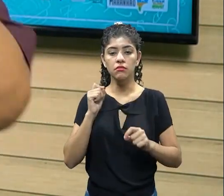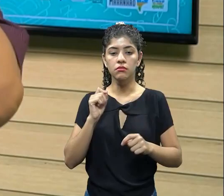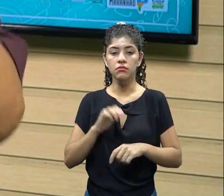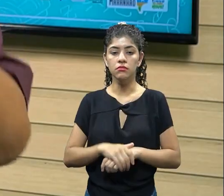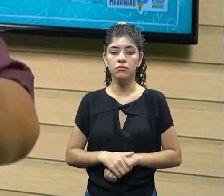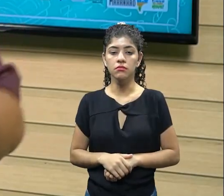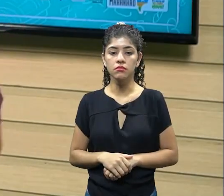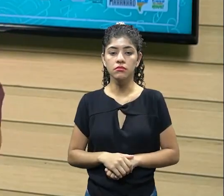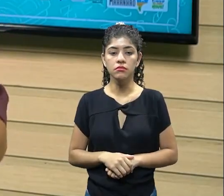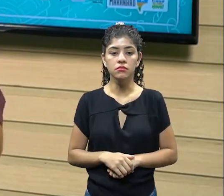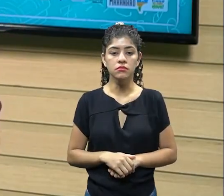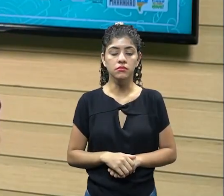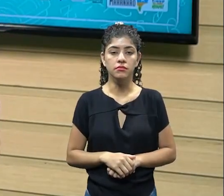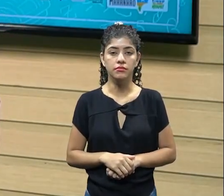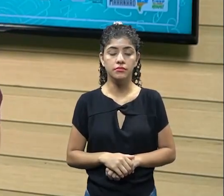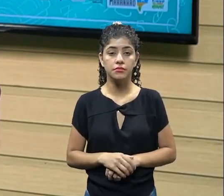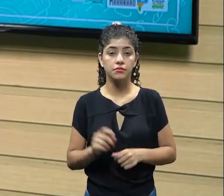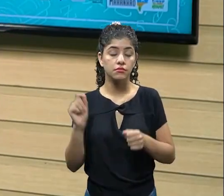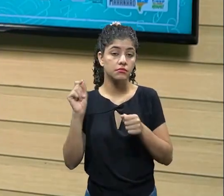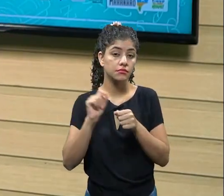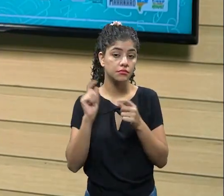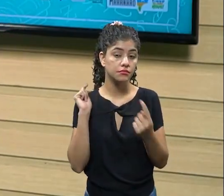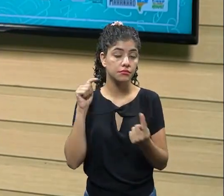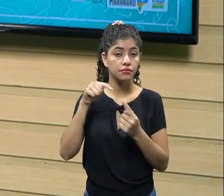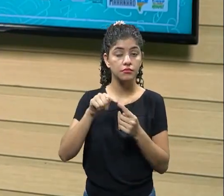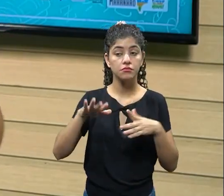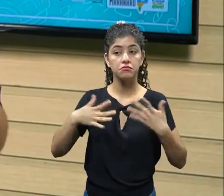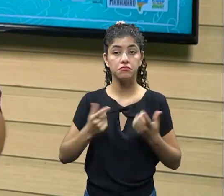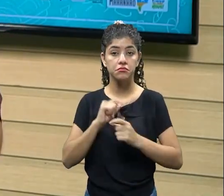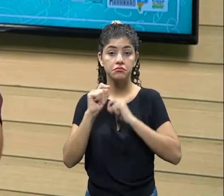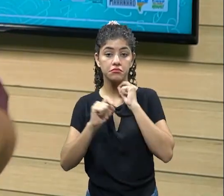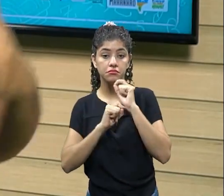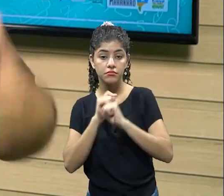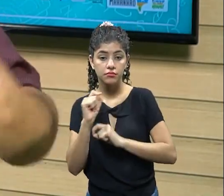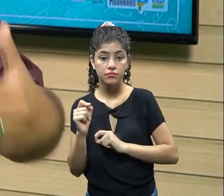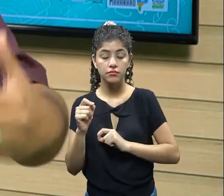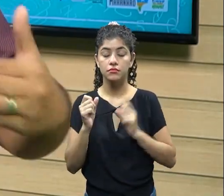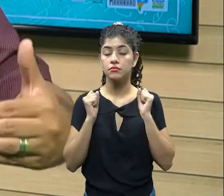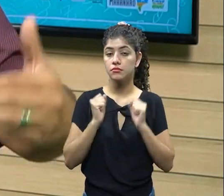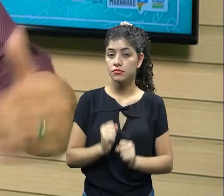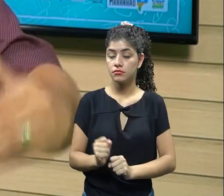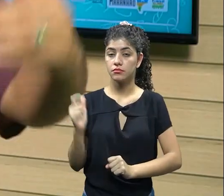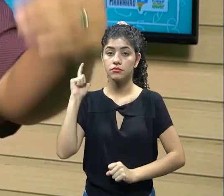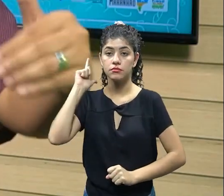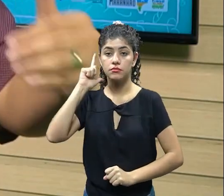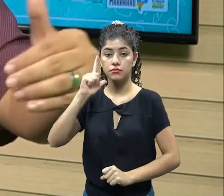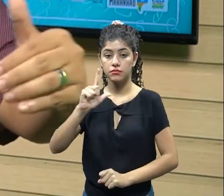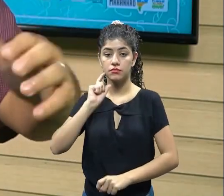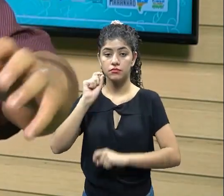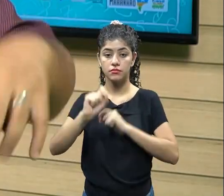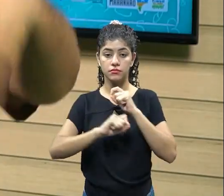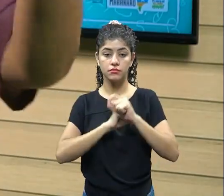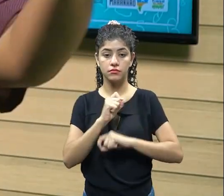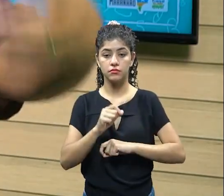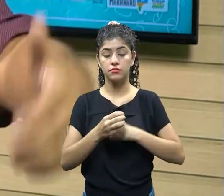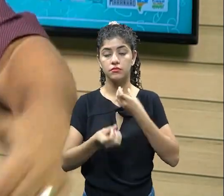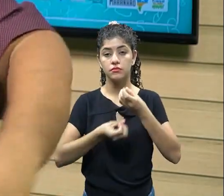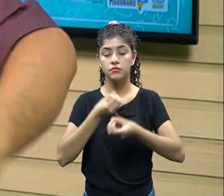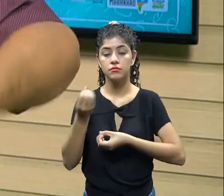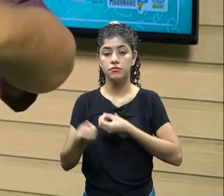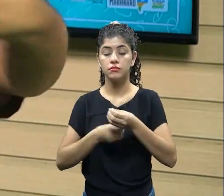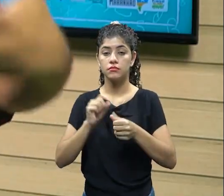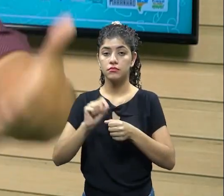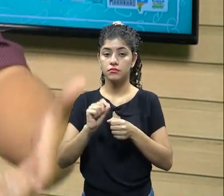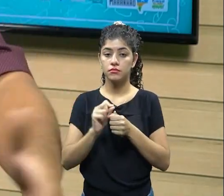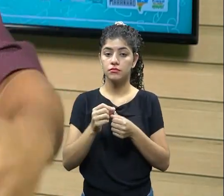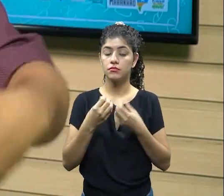objetivos, ou seja, o que eu vou fazer, ou seja, metas e objetivos para que eu possa conseguir galgar, né, como eu vou